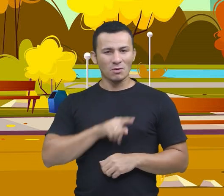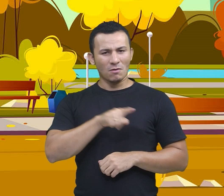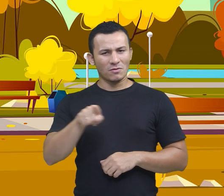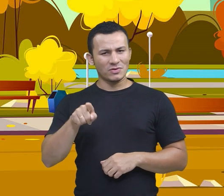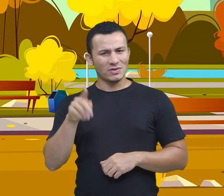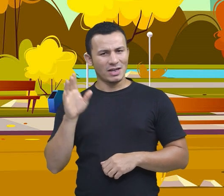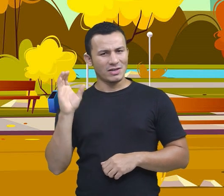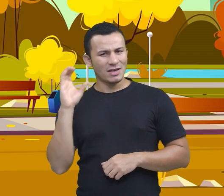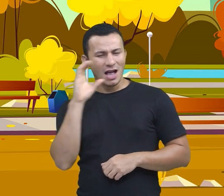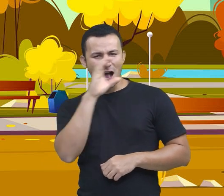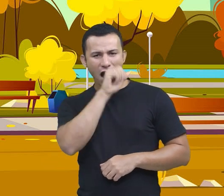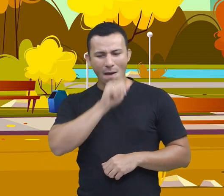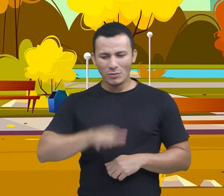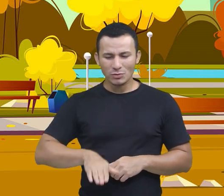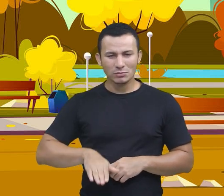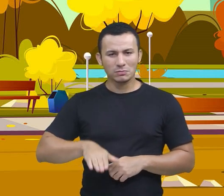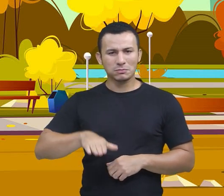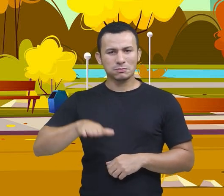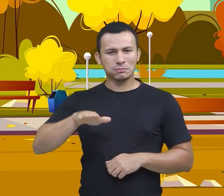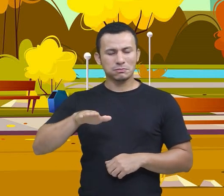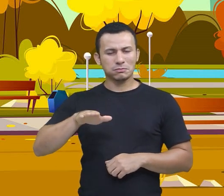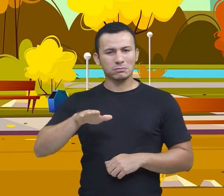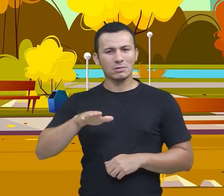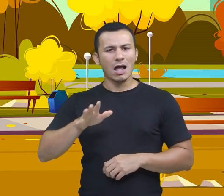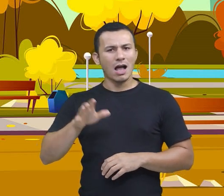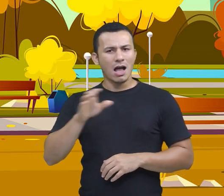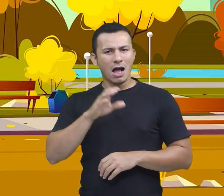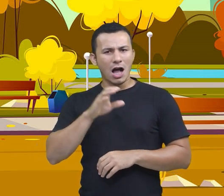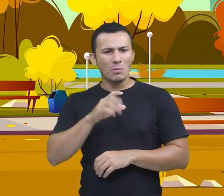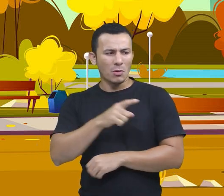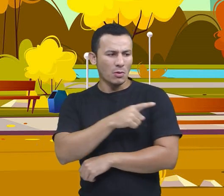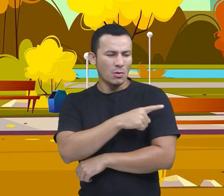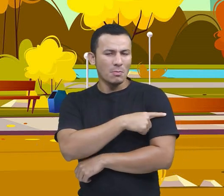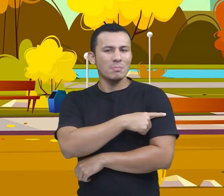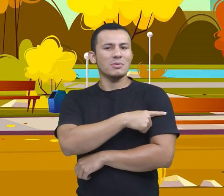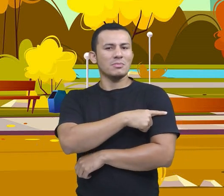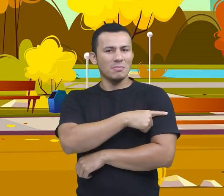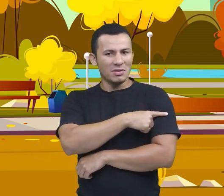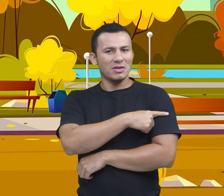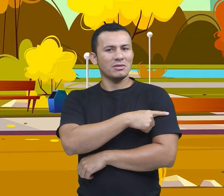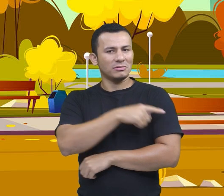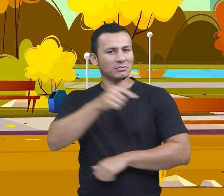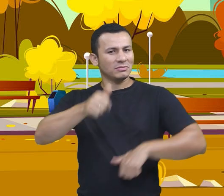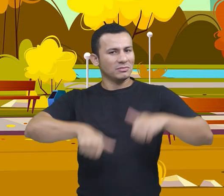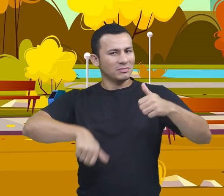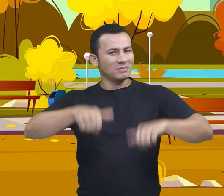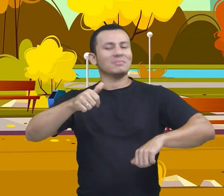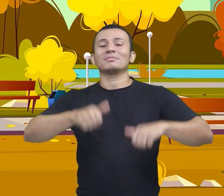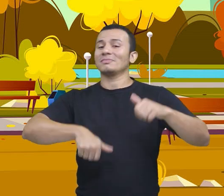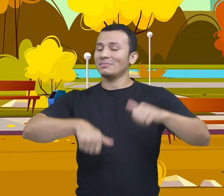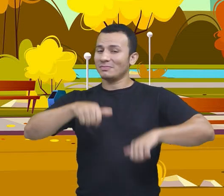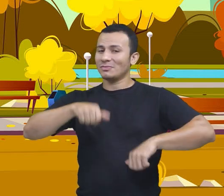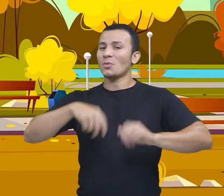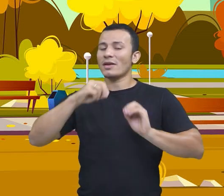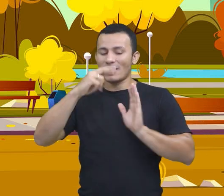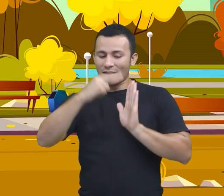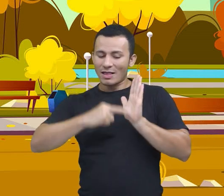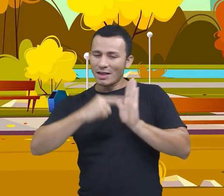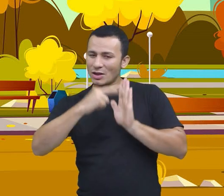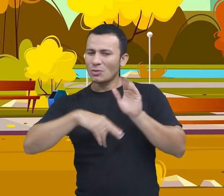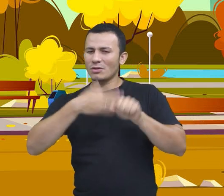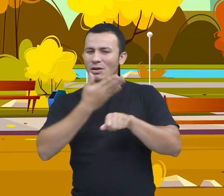crescendo, saíram da educação infantil e agora serão avaliados através da leitura,